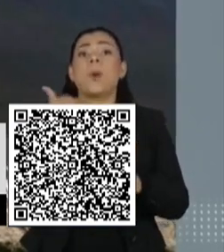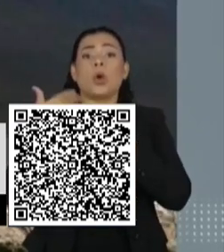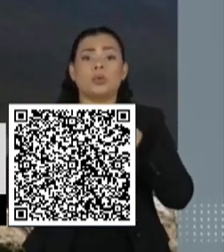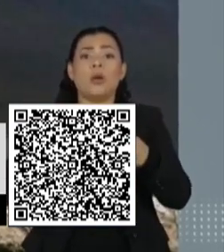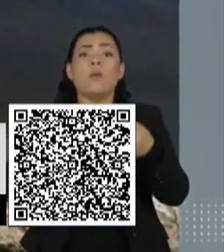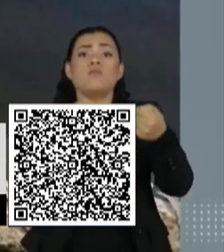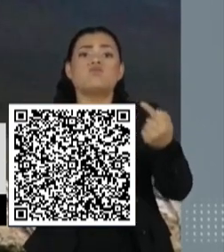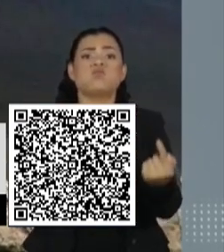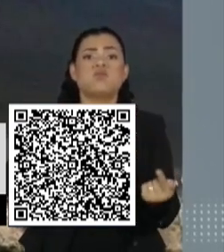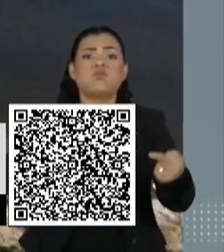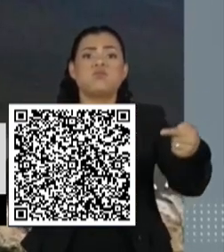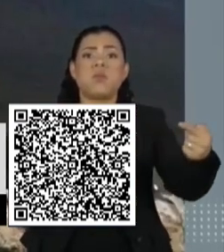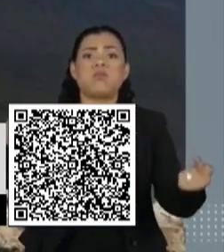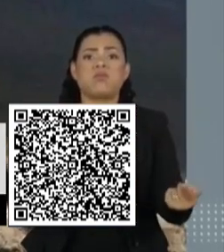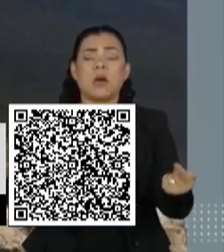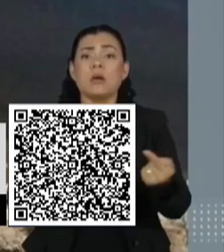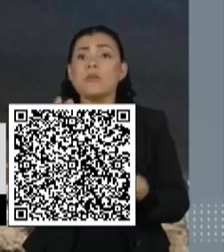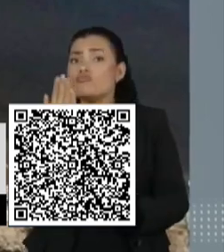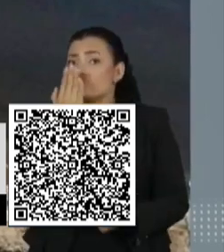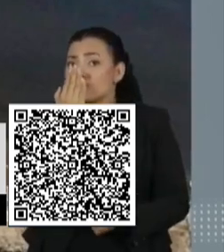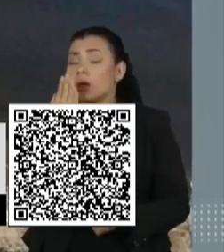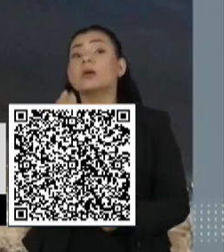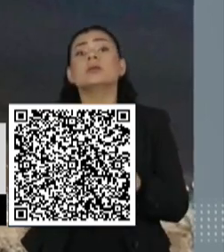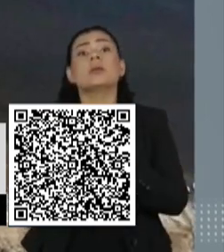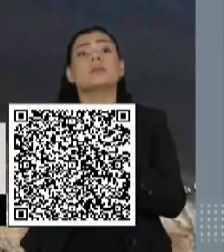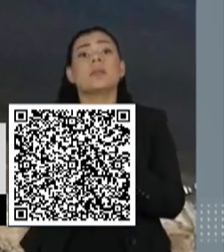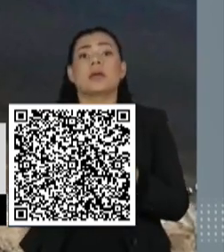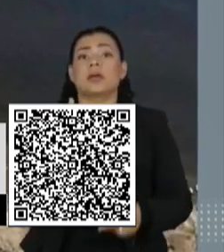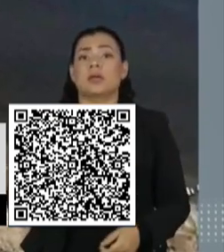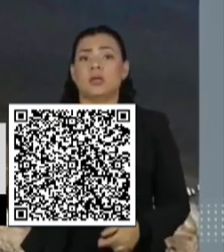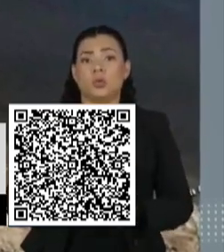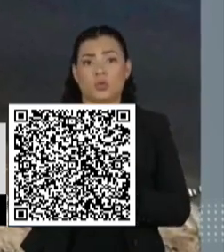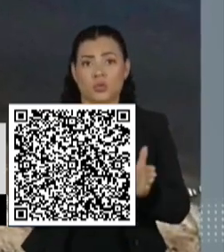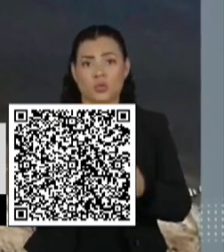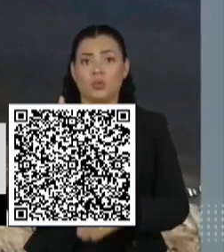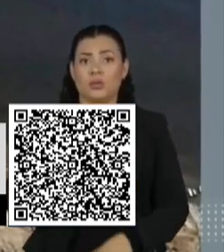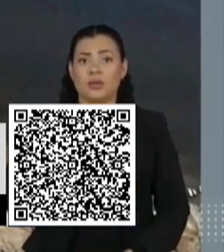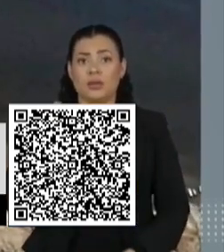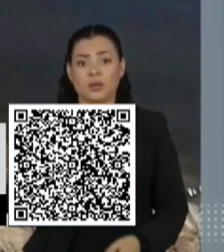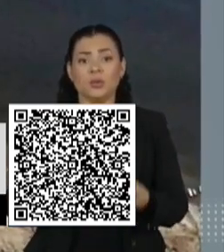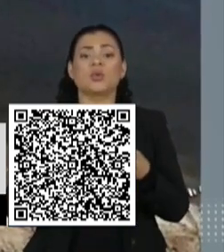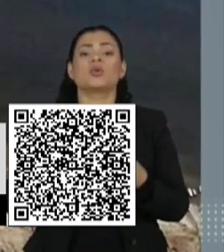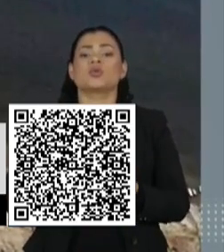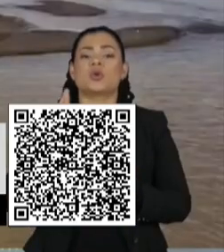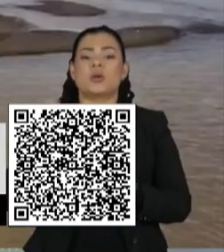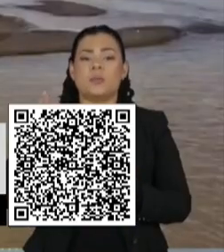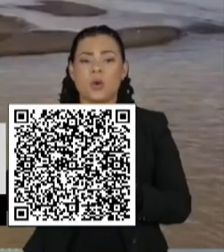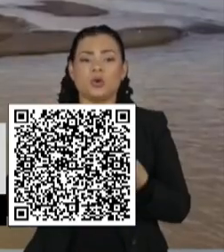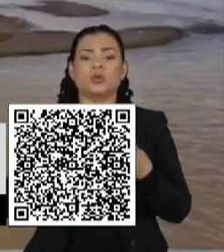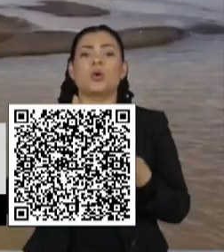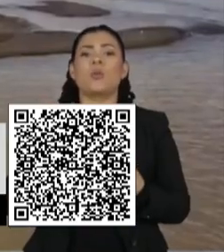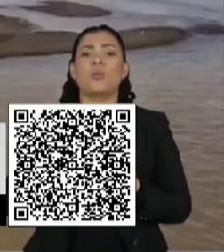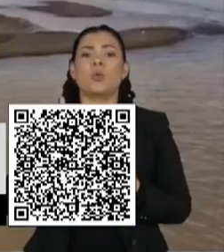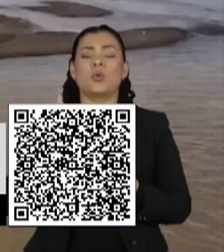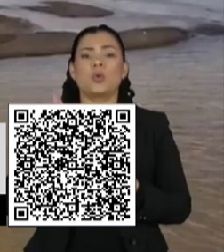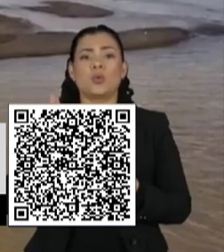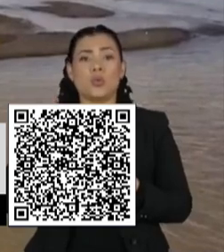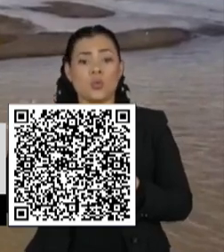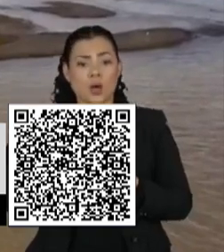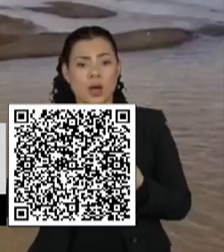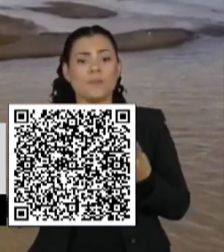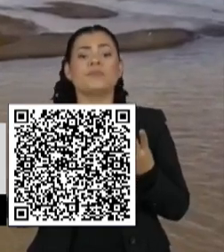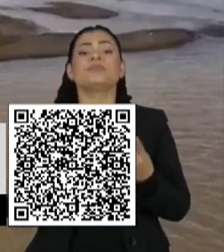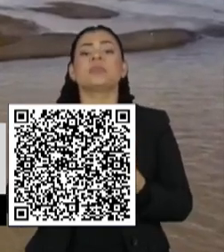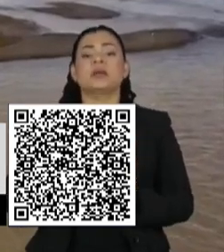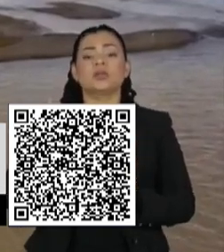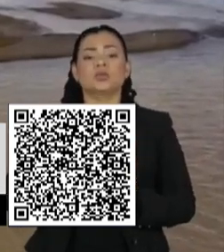Amazônia são visíveis em grandes rios como o Negro, Solimões, Purus, Juruá e Madeira. Nos últimos